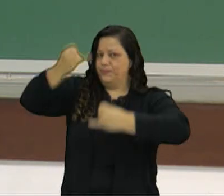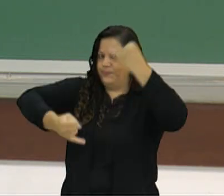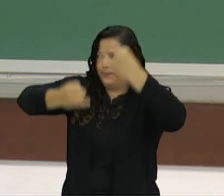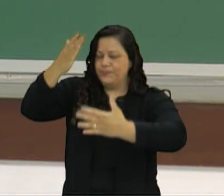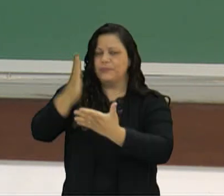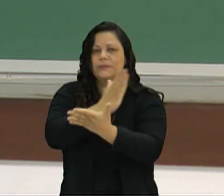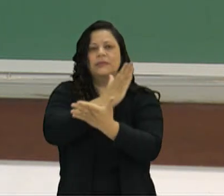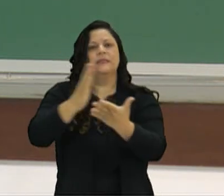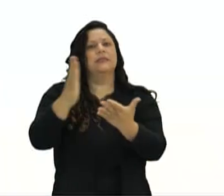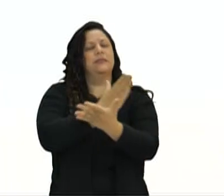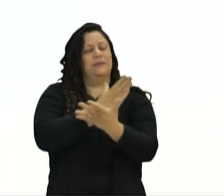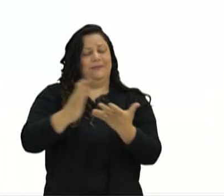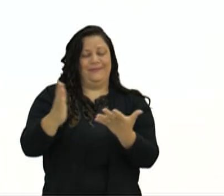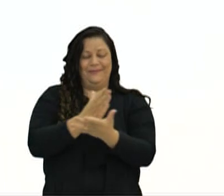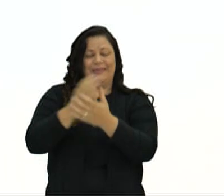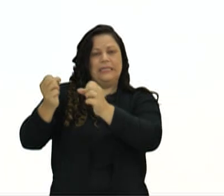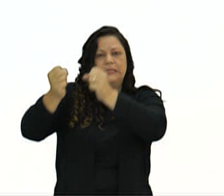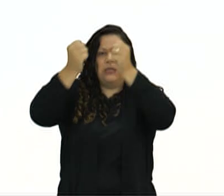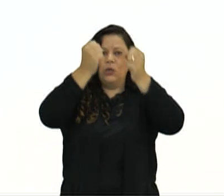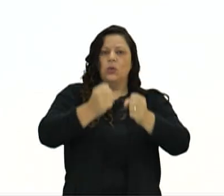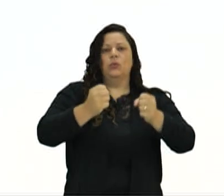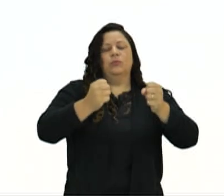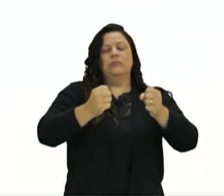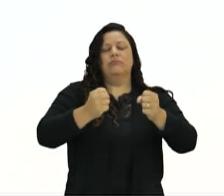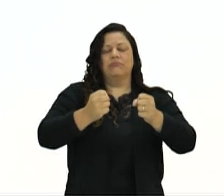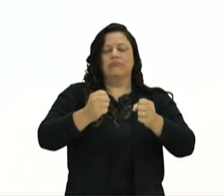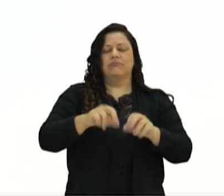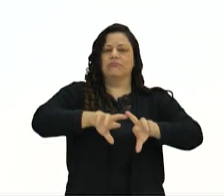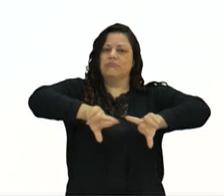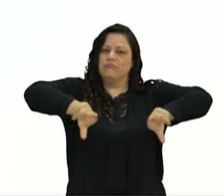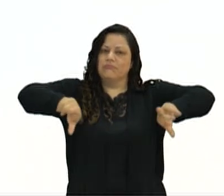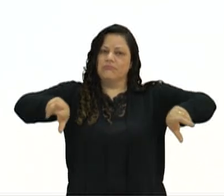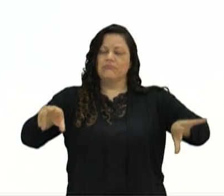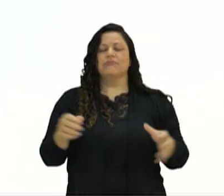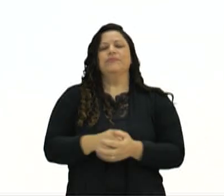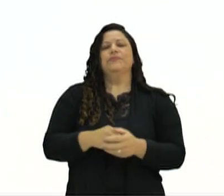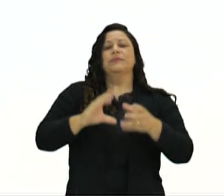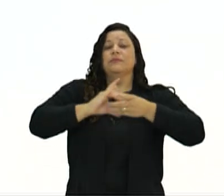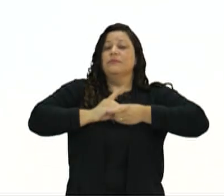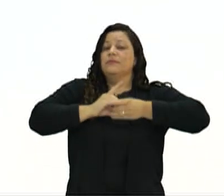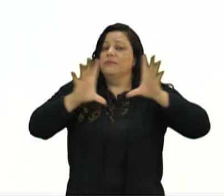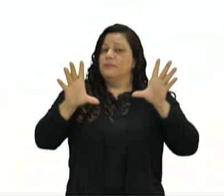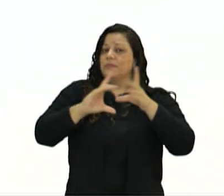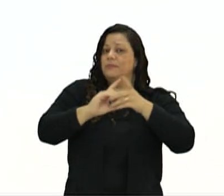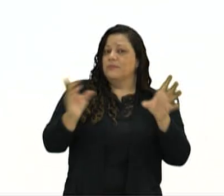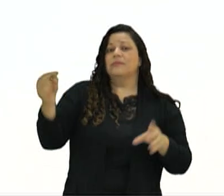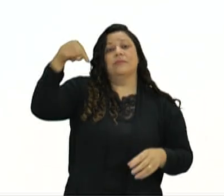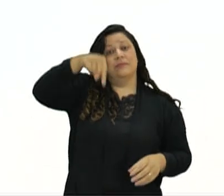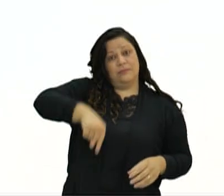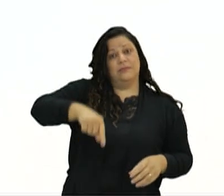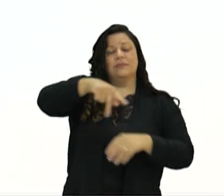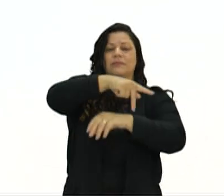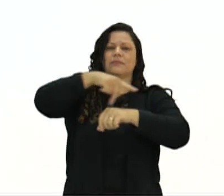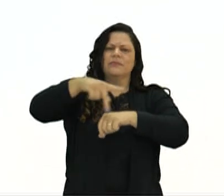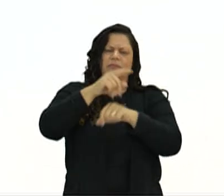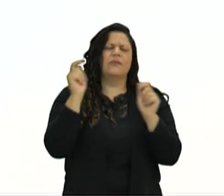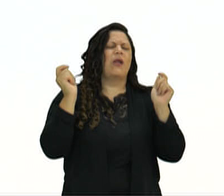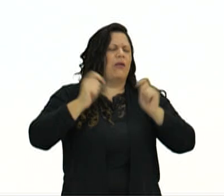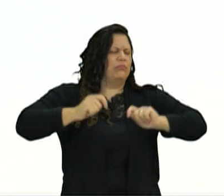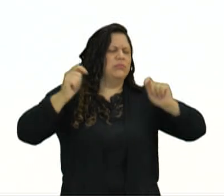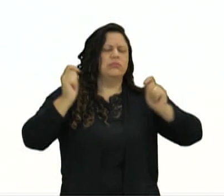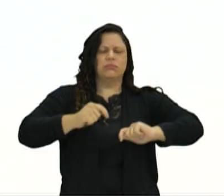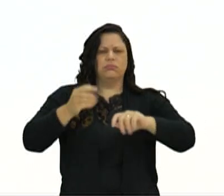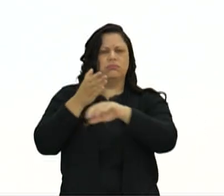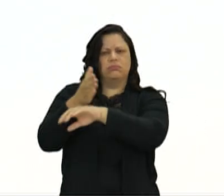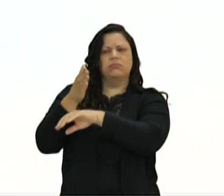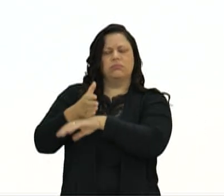divisão dos poderes que acontecem no nosso país, na democracia aqui no nosso país, vocês podem acessar e vocês vão ter